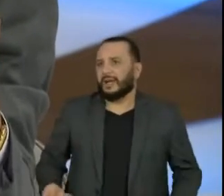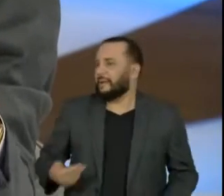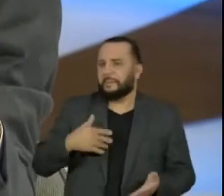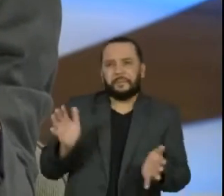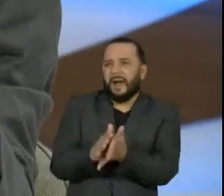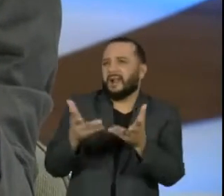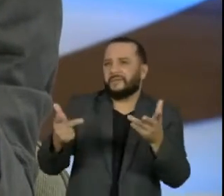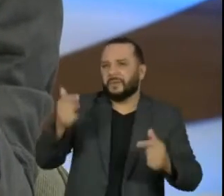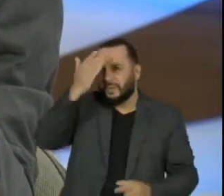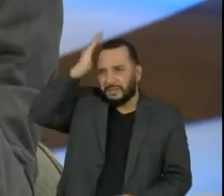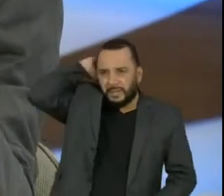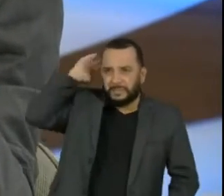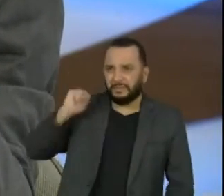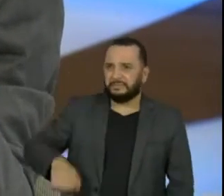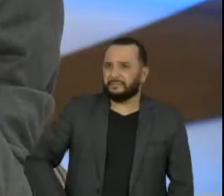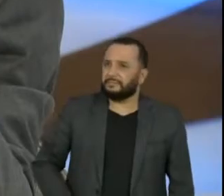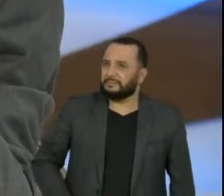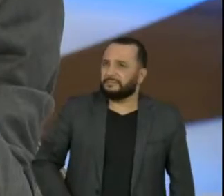Excepcional.